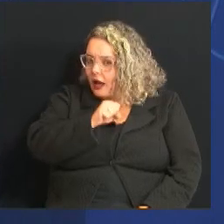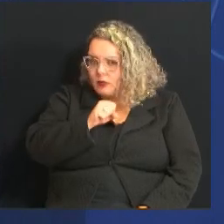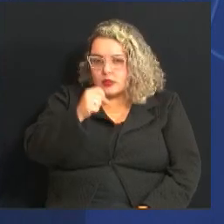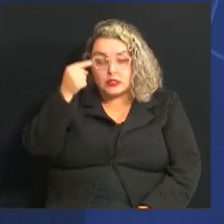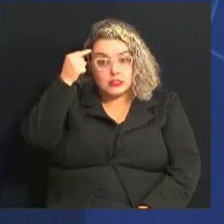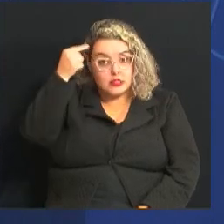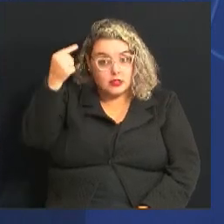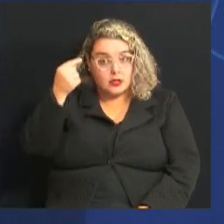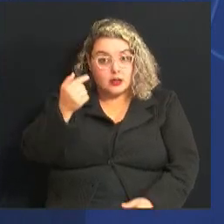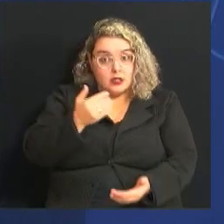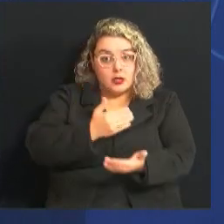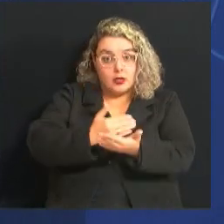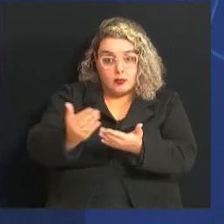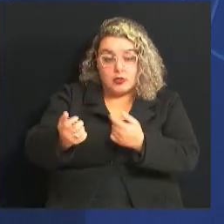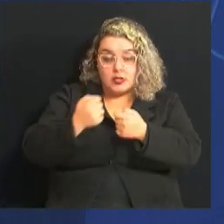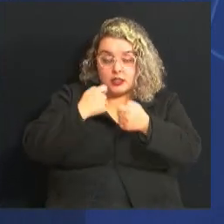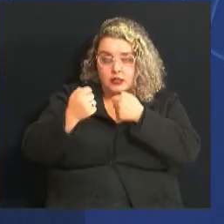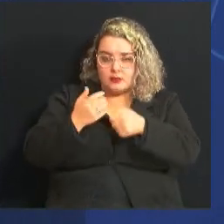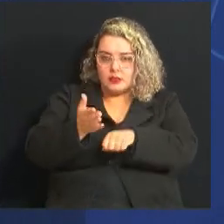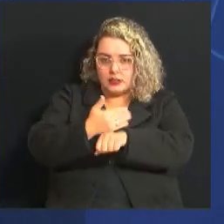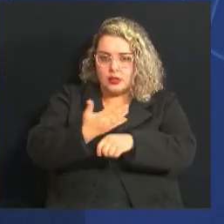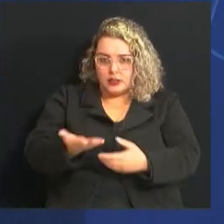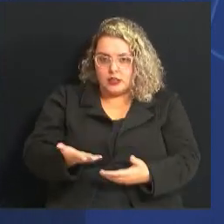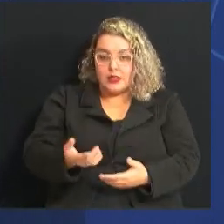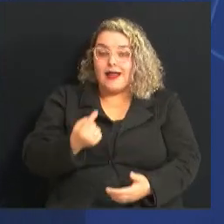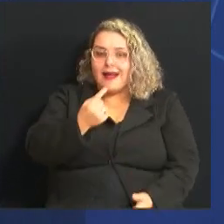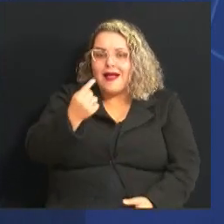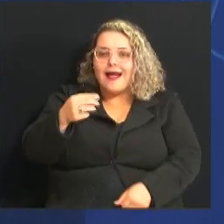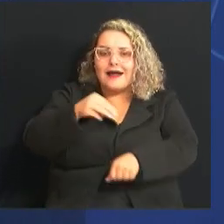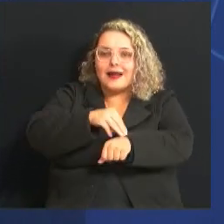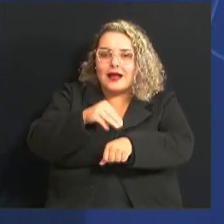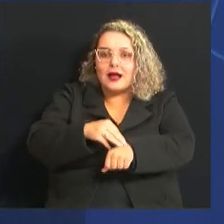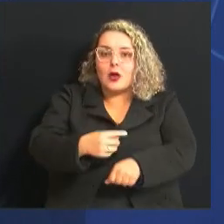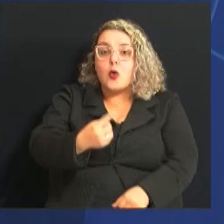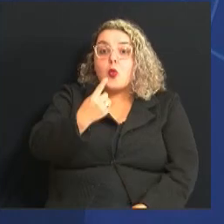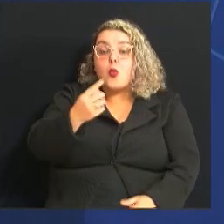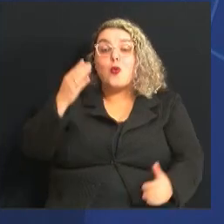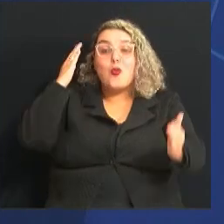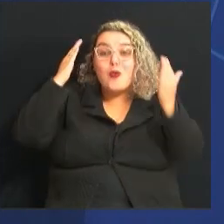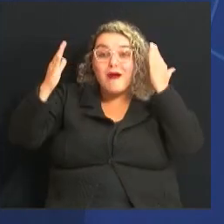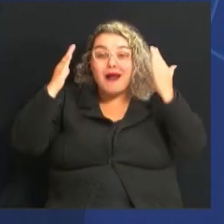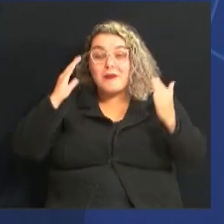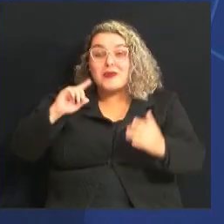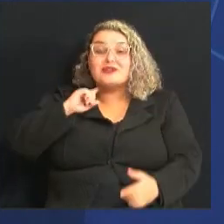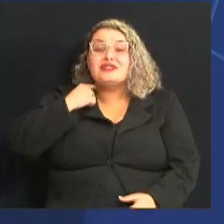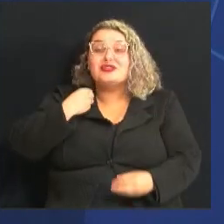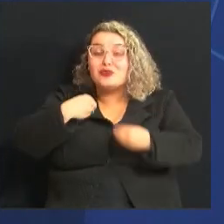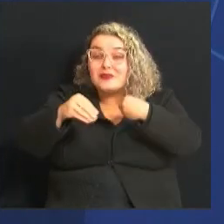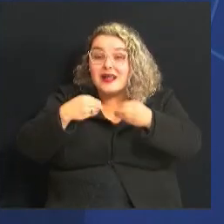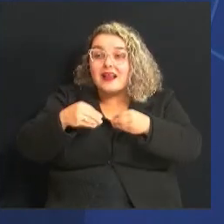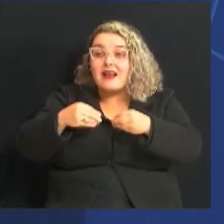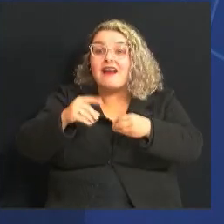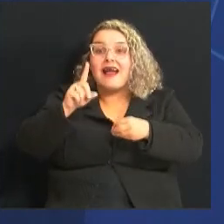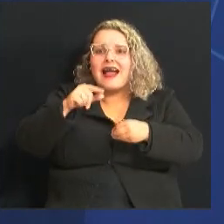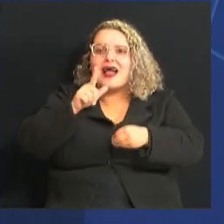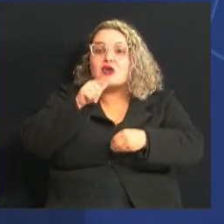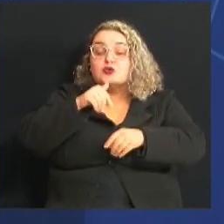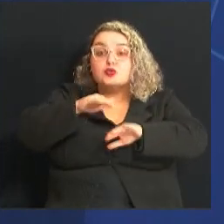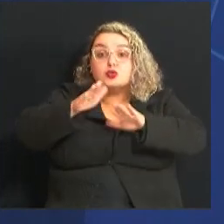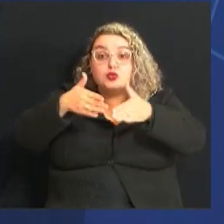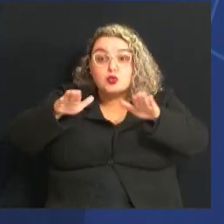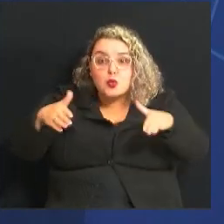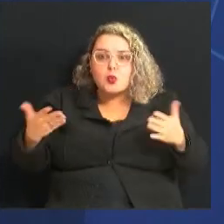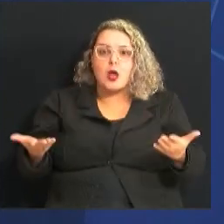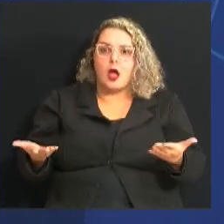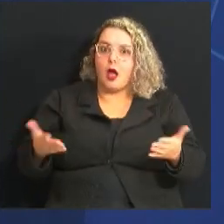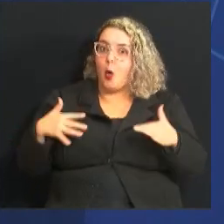nossa entrevista, a cada minuto, o equivalente a 1 caminhão de lixo plástico é jogado nos oceanos. E